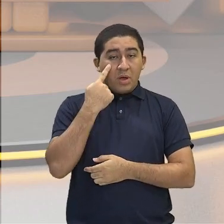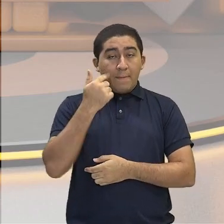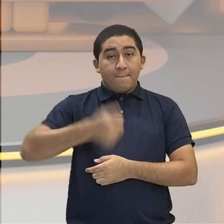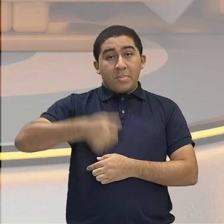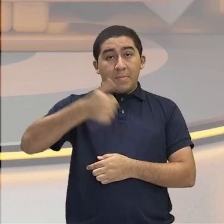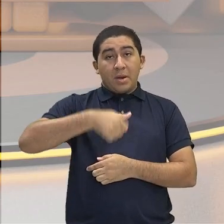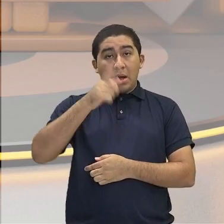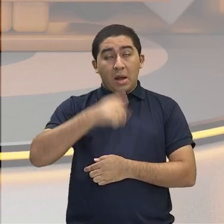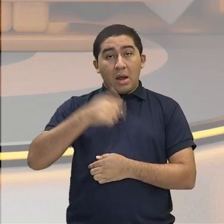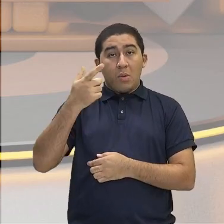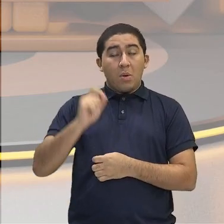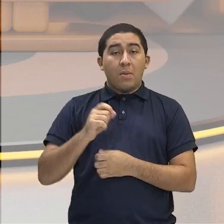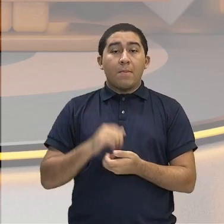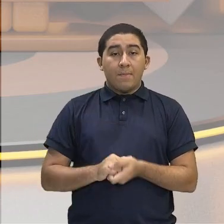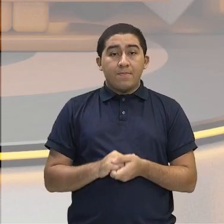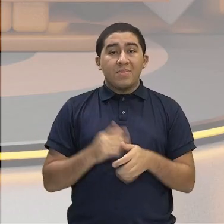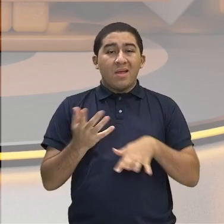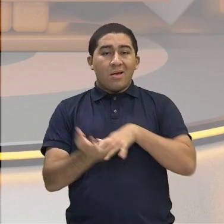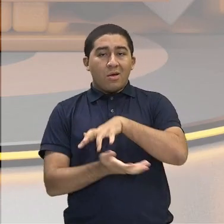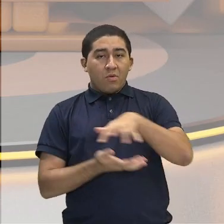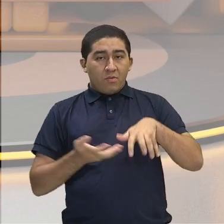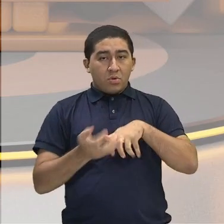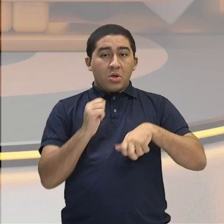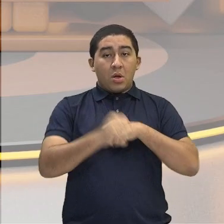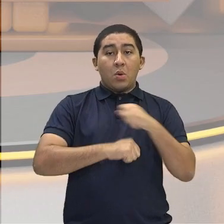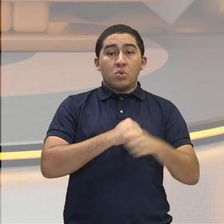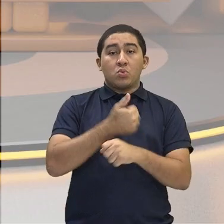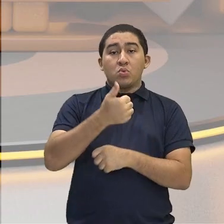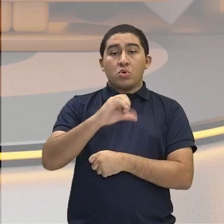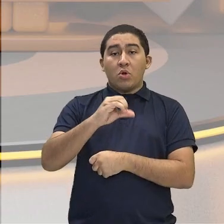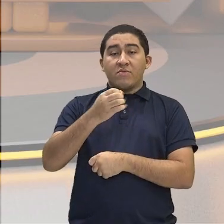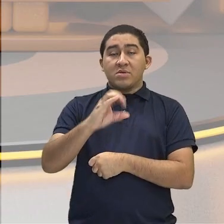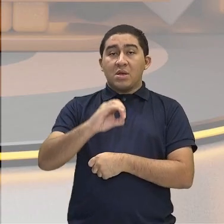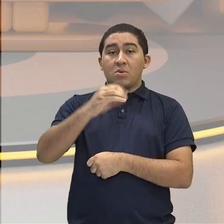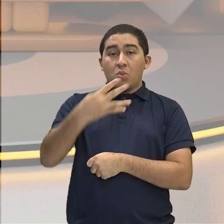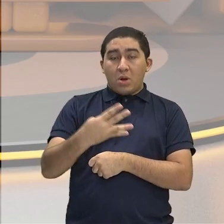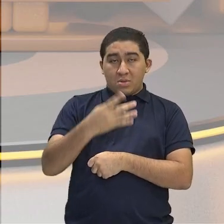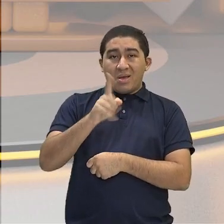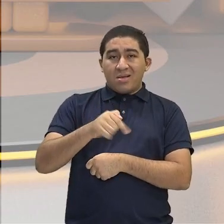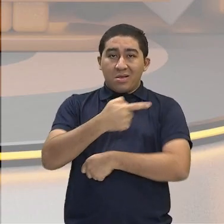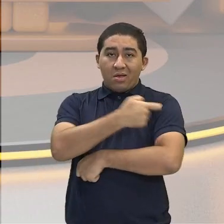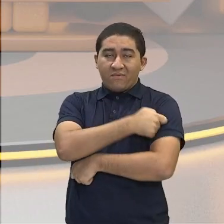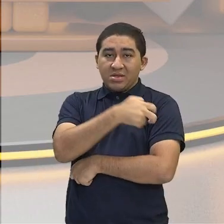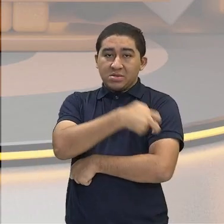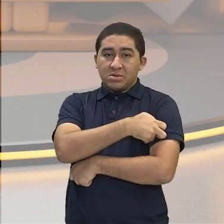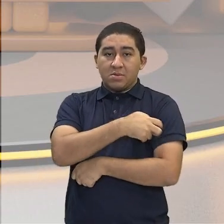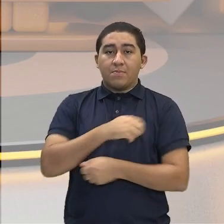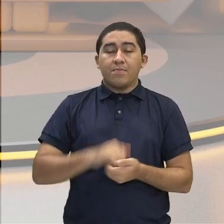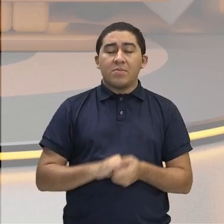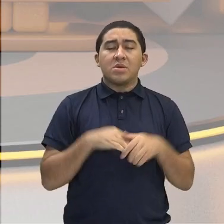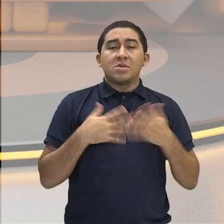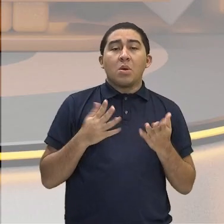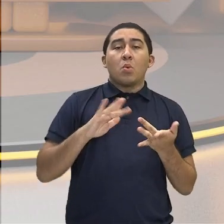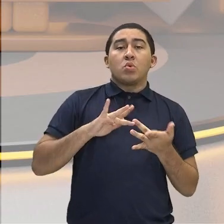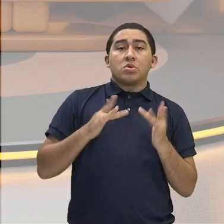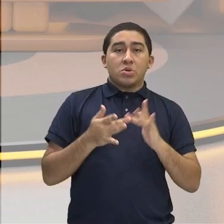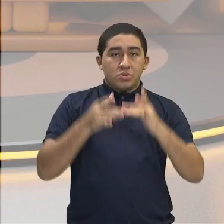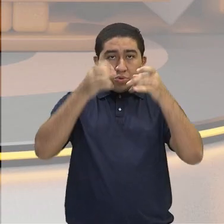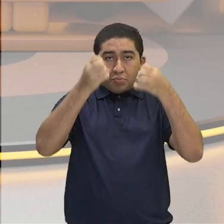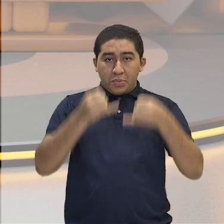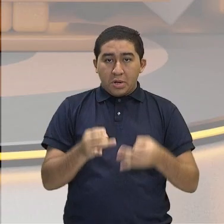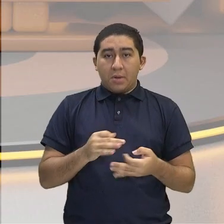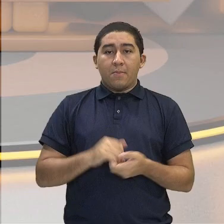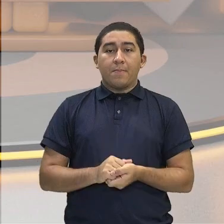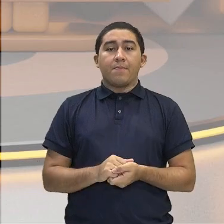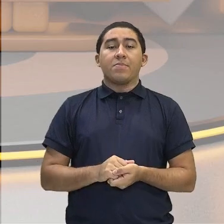que acontece em 1904. Qual vai ser o contexto dessa revolta? Bem, vamos verificar que